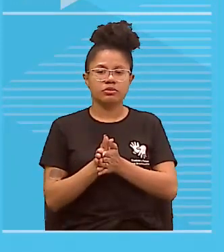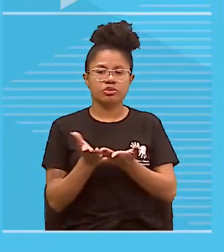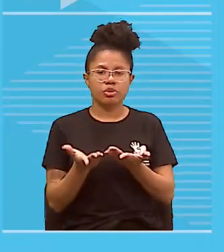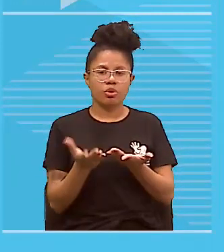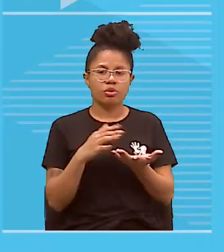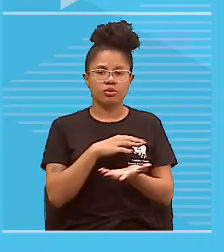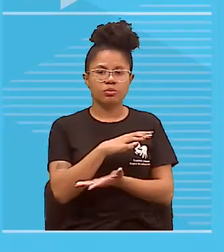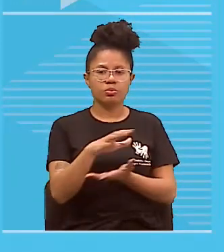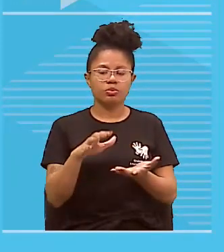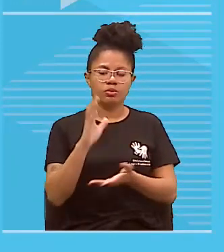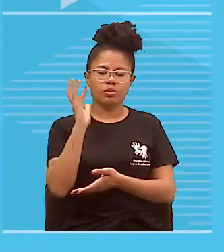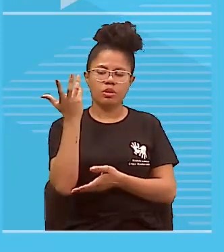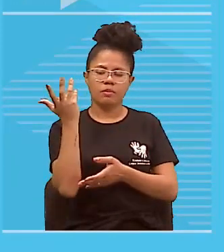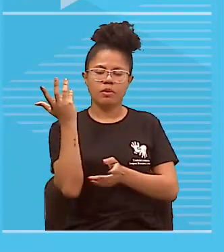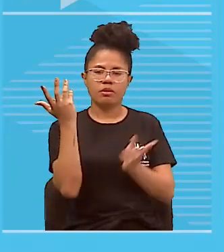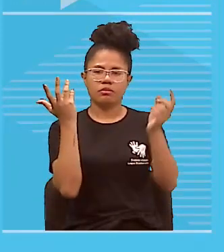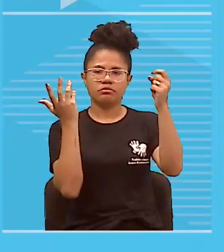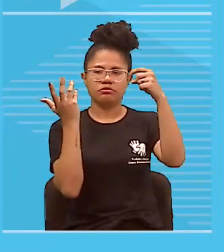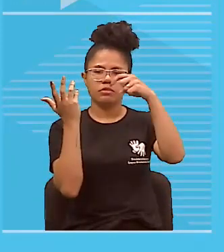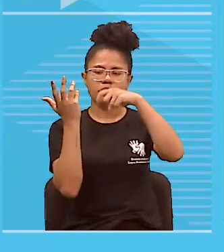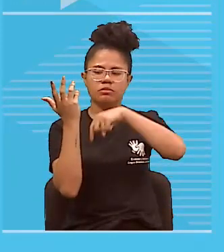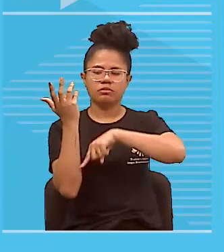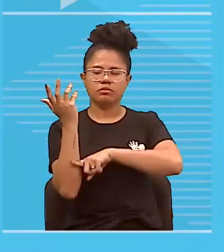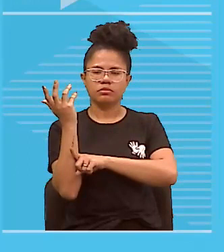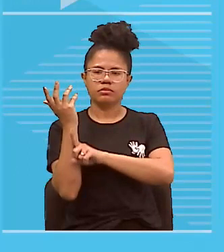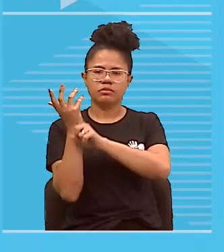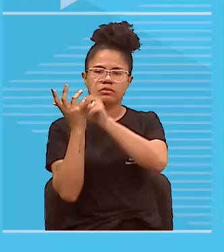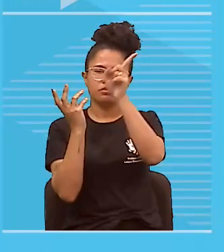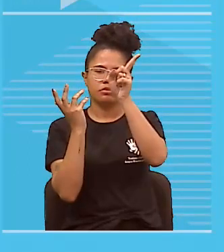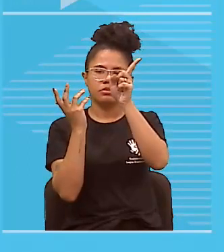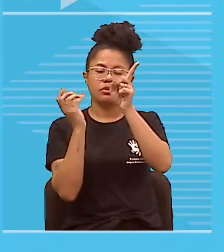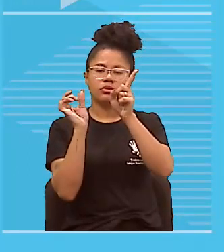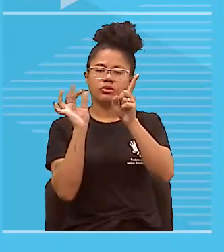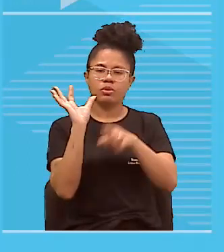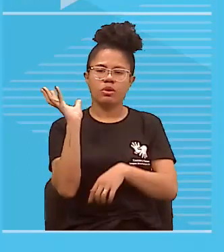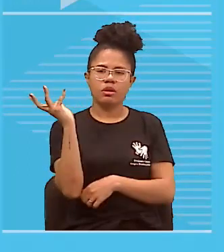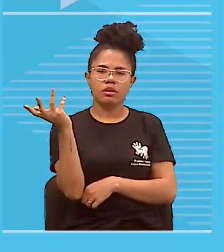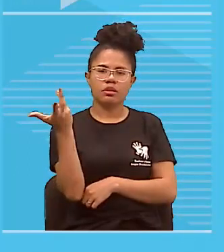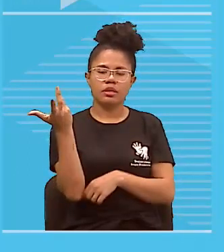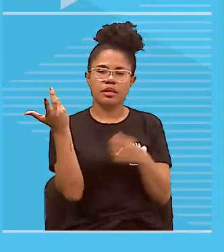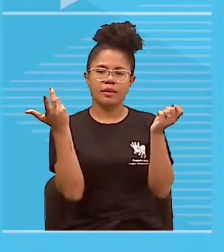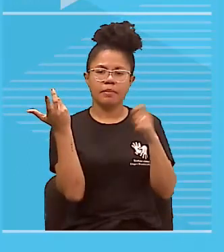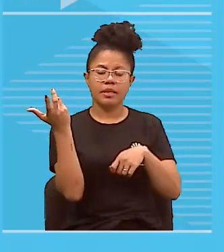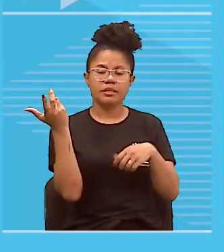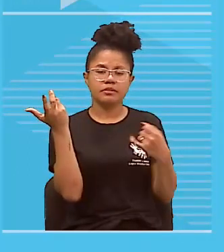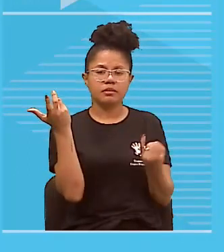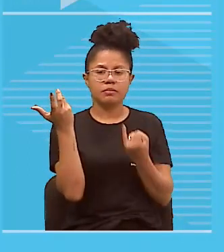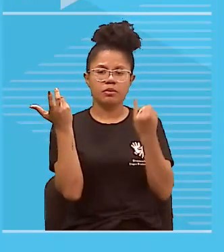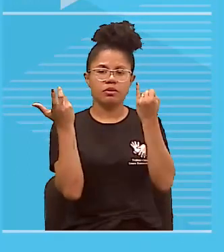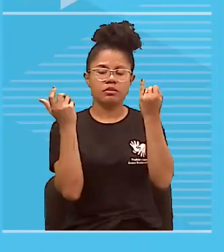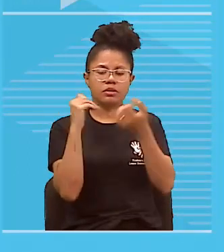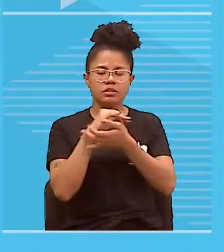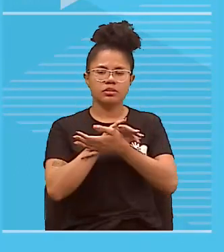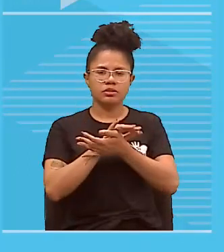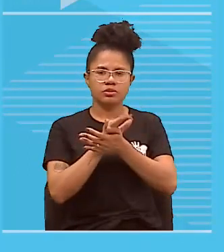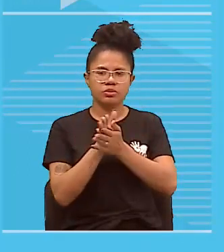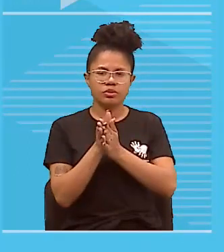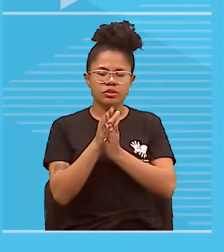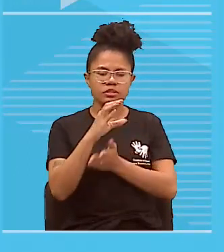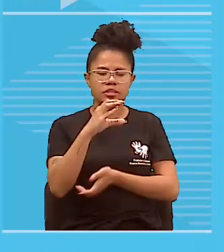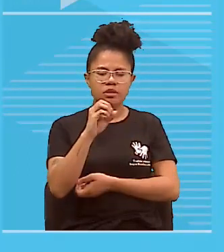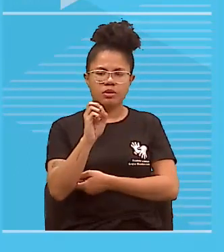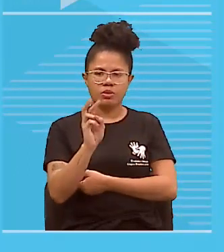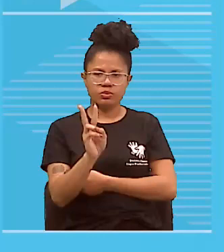A fotossíntese. Então são todos os seres fotossintetizantes necessários para tirar o excesso de gás carbônico